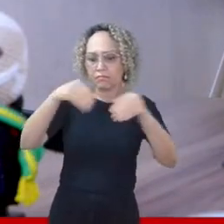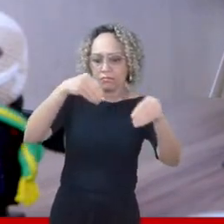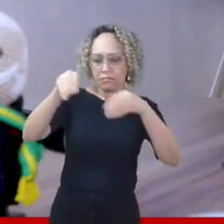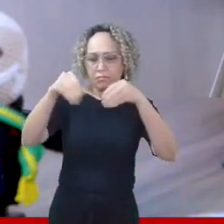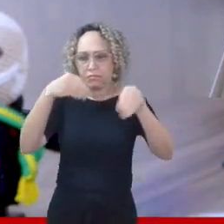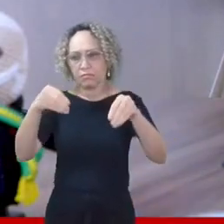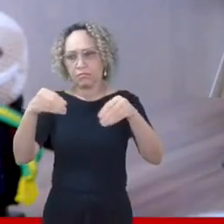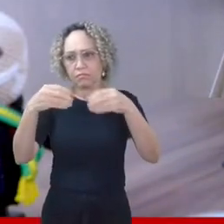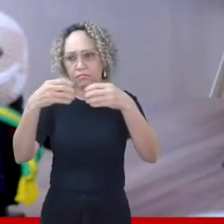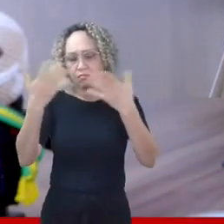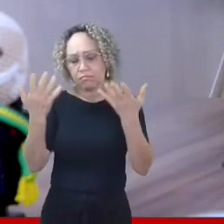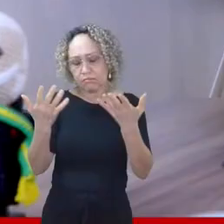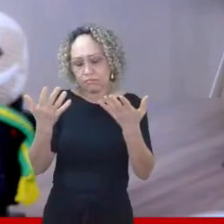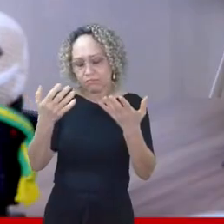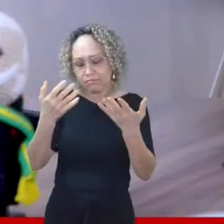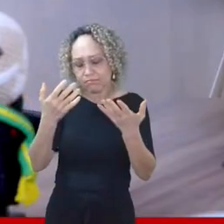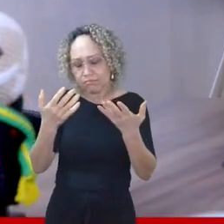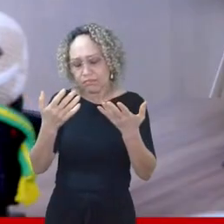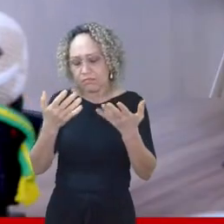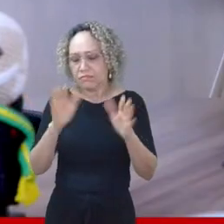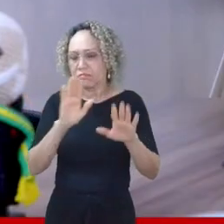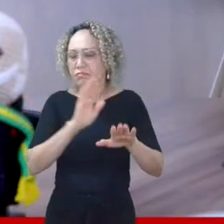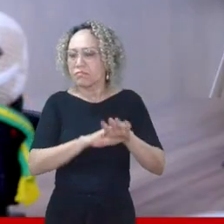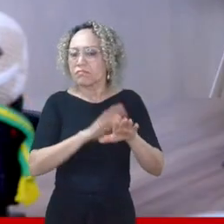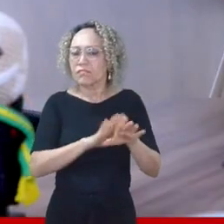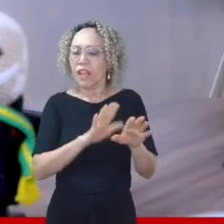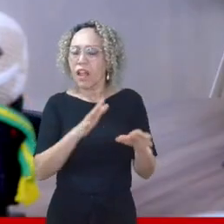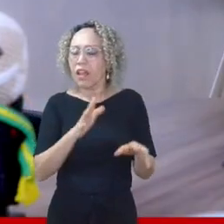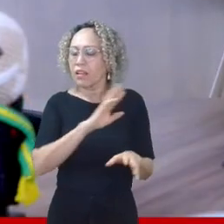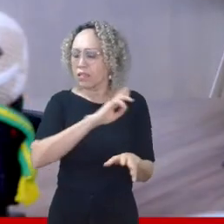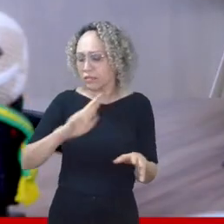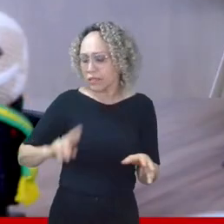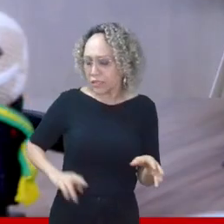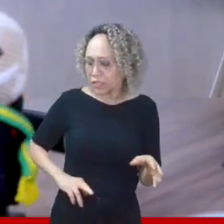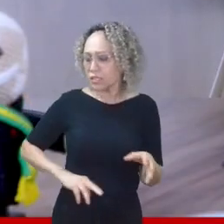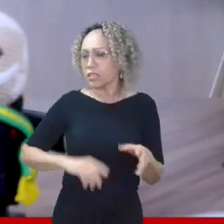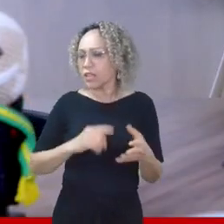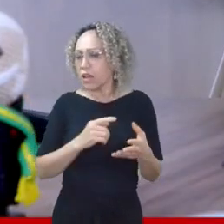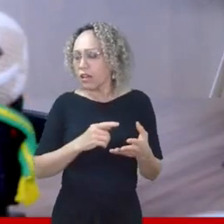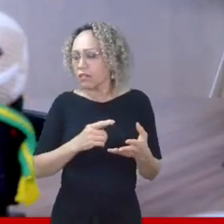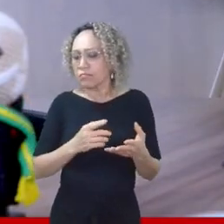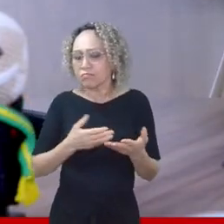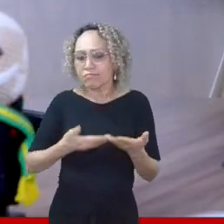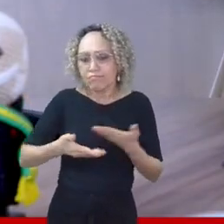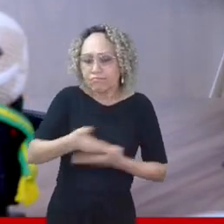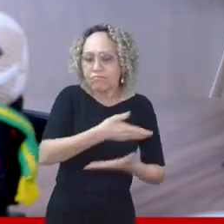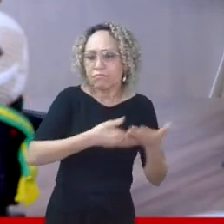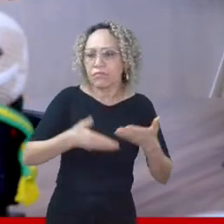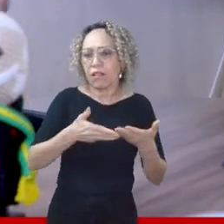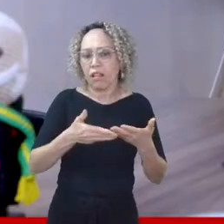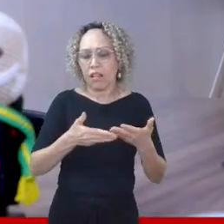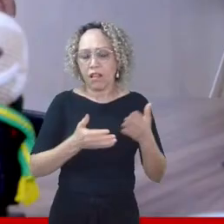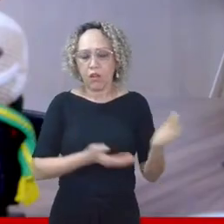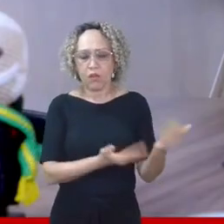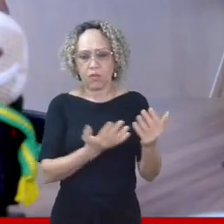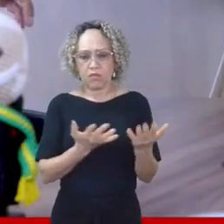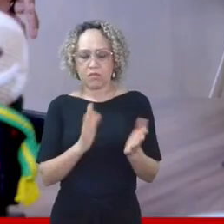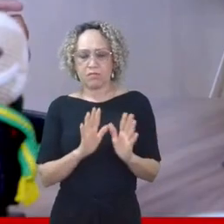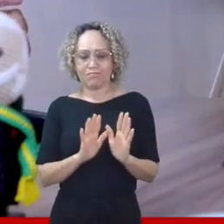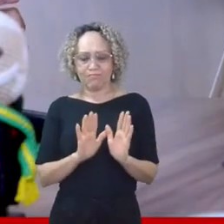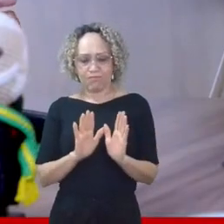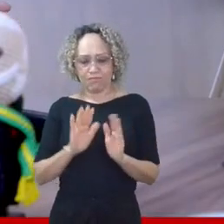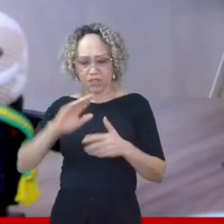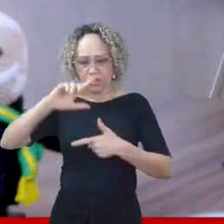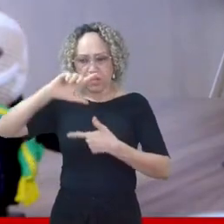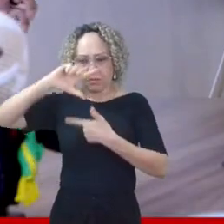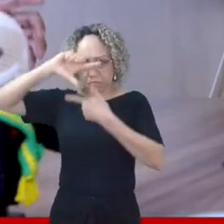sincretismo. Ela tem o seu perfil de fé. Ela não quer mais está enquadrado ali dentro daquelas